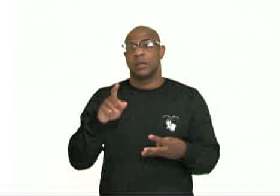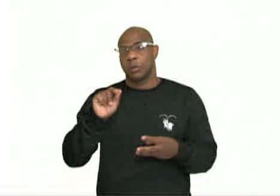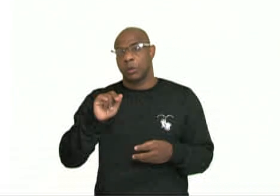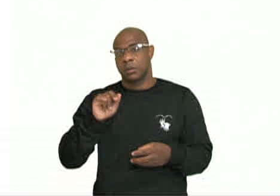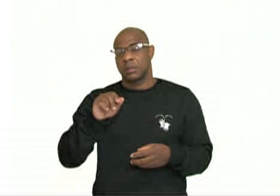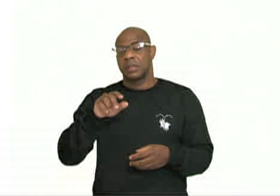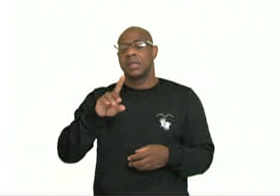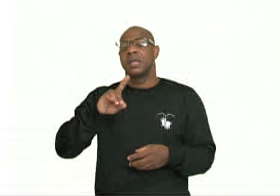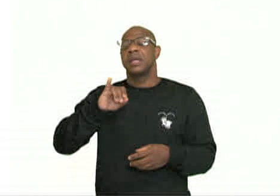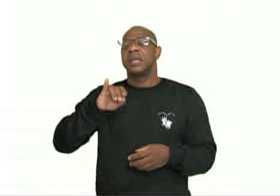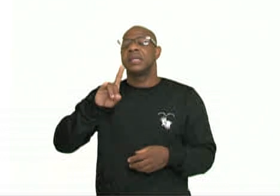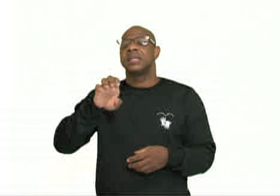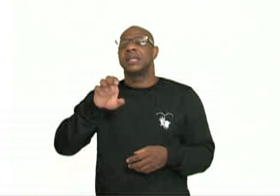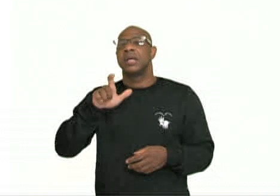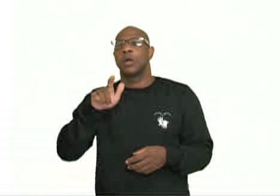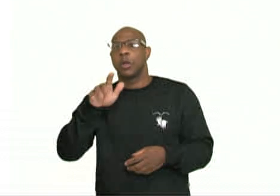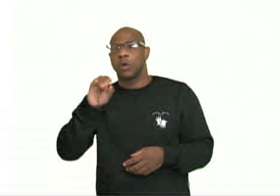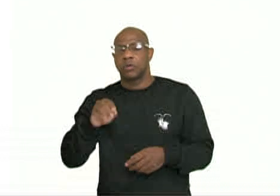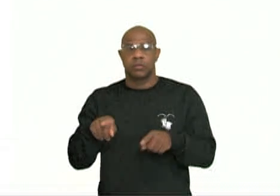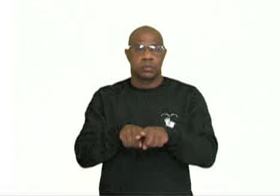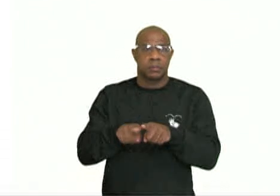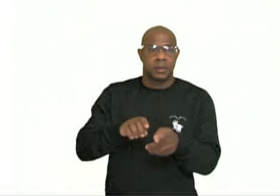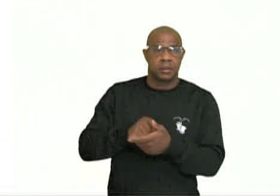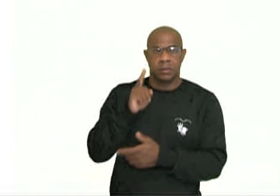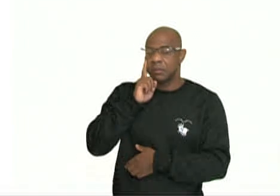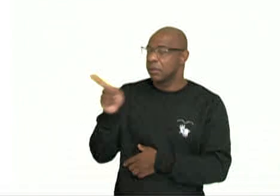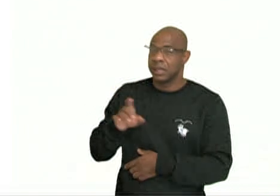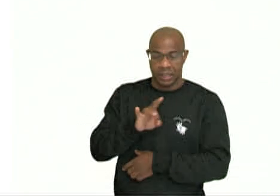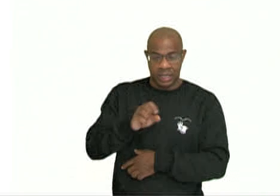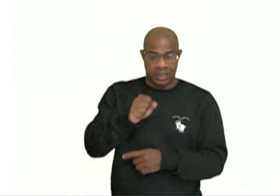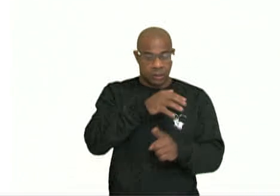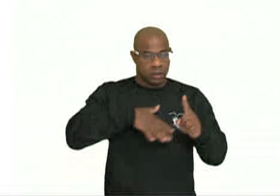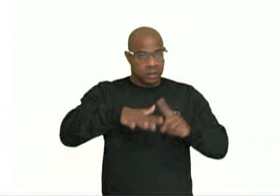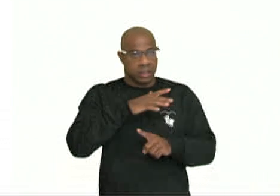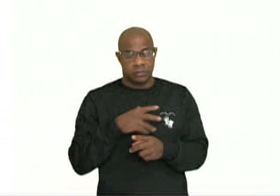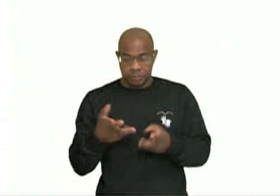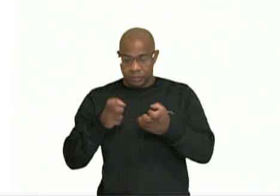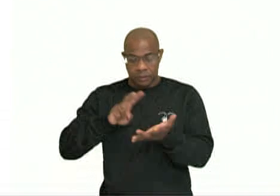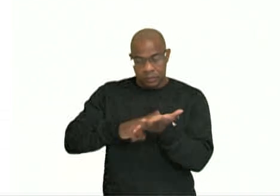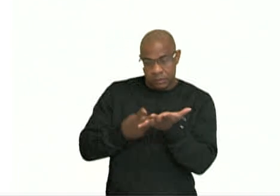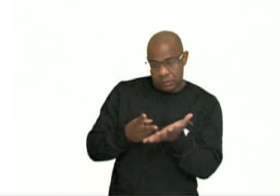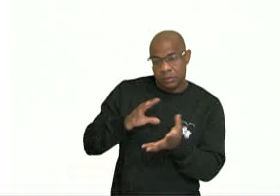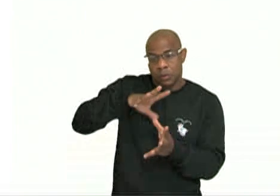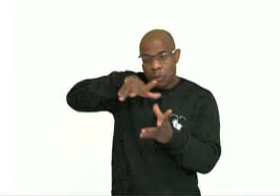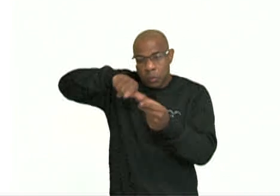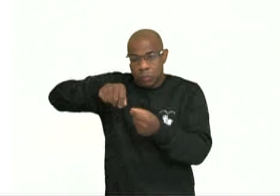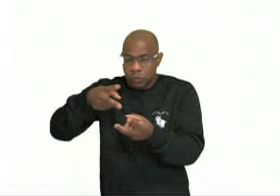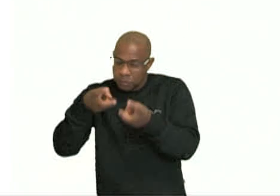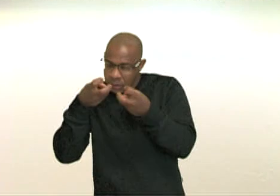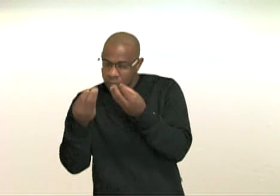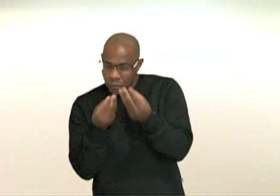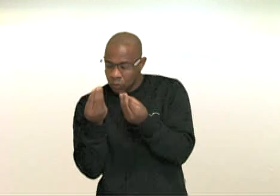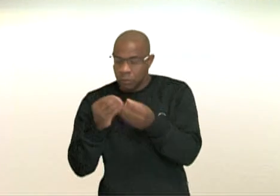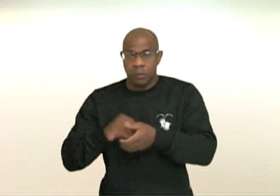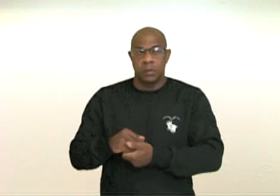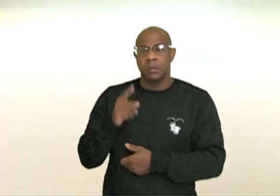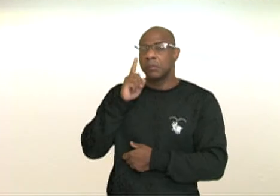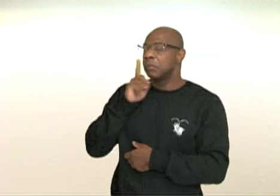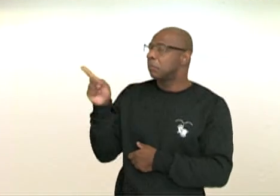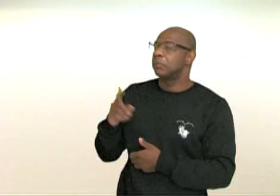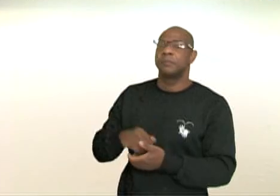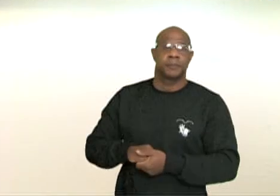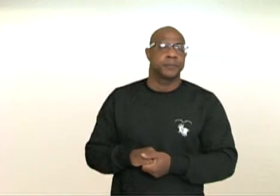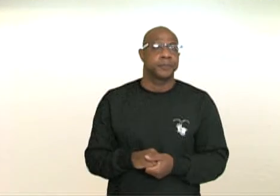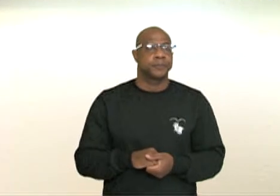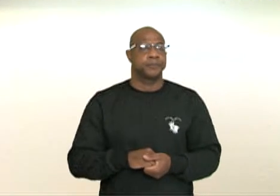ideias entendidos como naturais. É como cada sociedade se vê e interpreta o mundo. Então, eu vou dar um exemplo desse modo